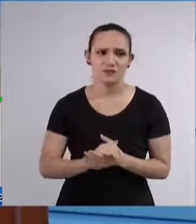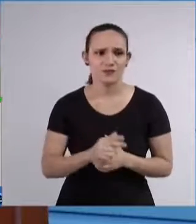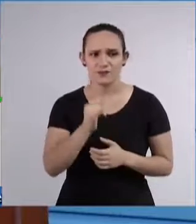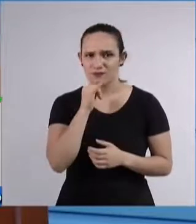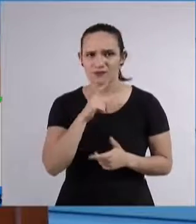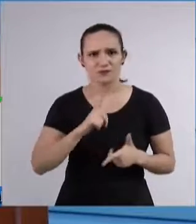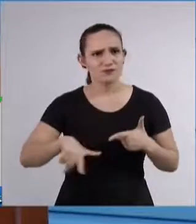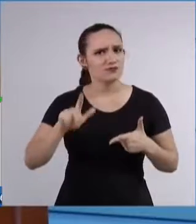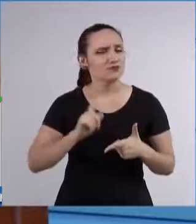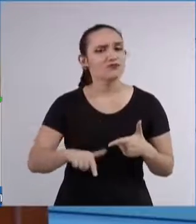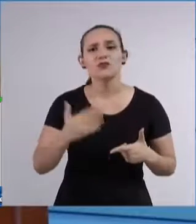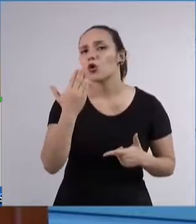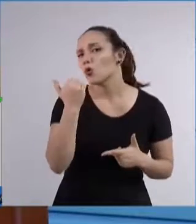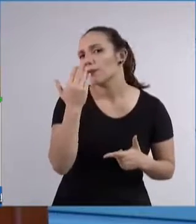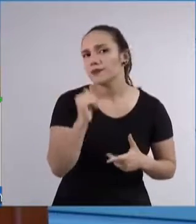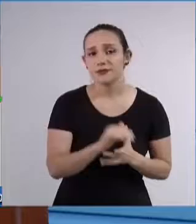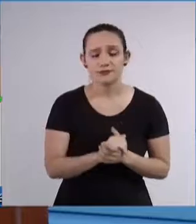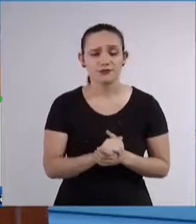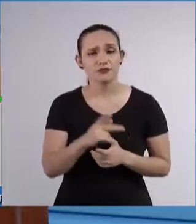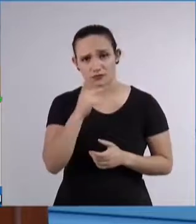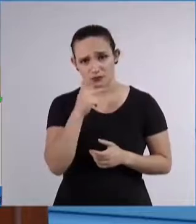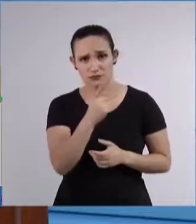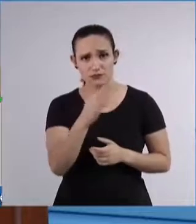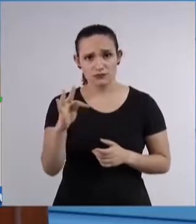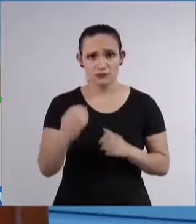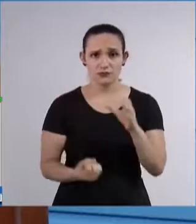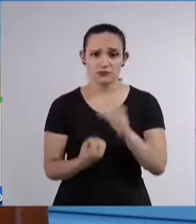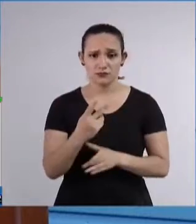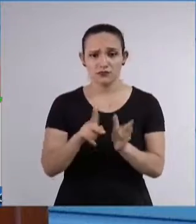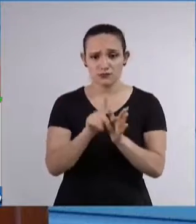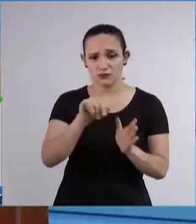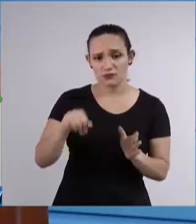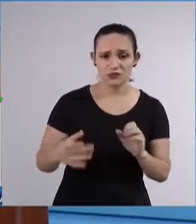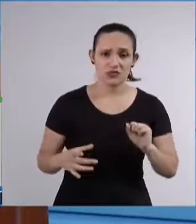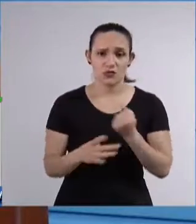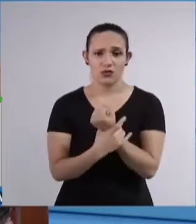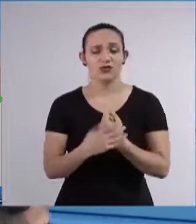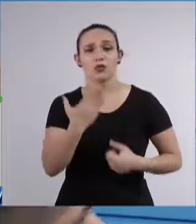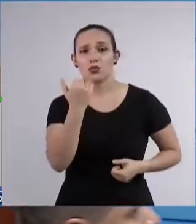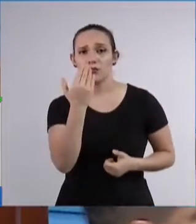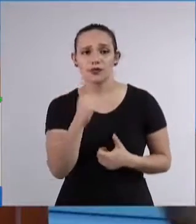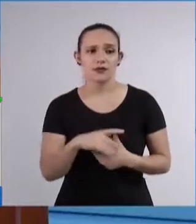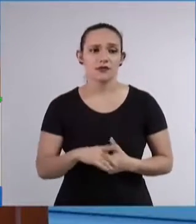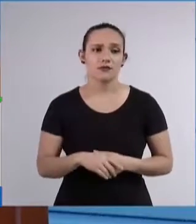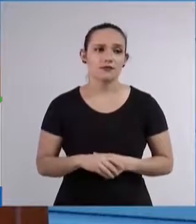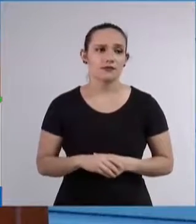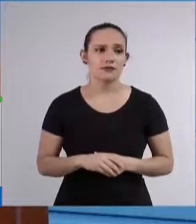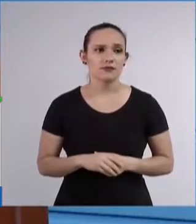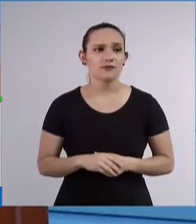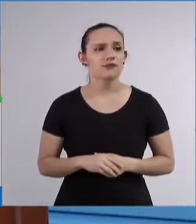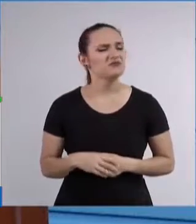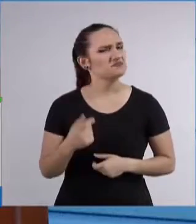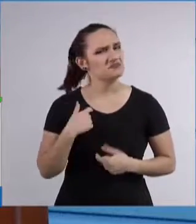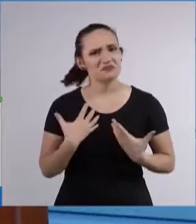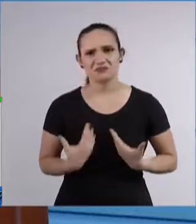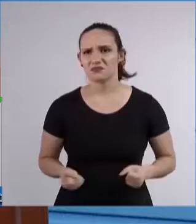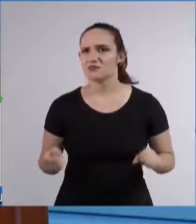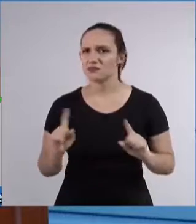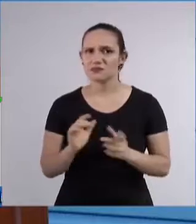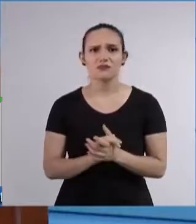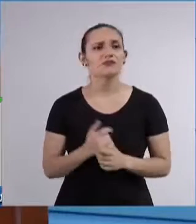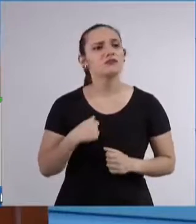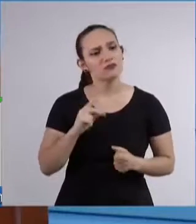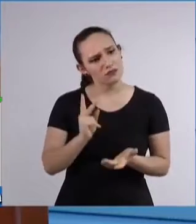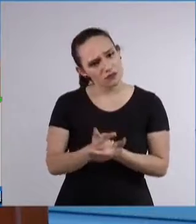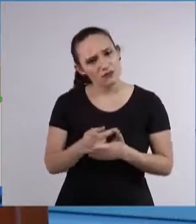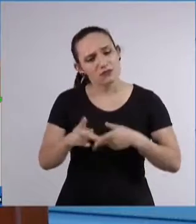alimentar, de segurança alimentar, o PT criou um programa de segurança alimentar. E eu não canso de dizer aqui que tive a